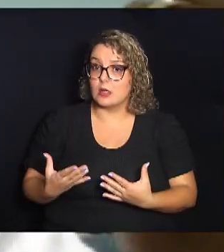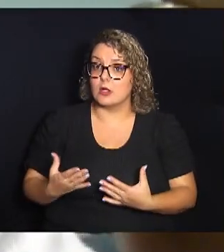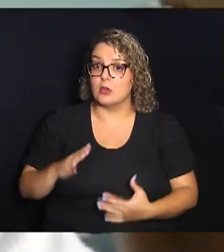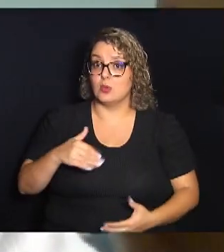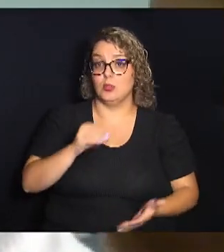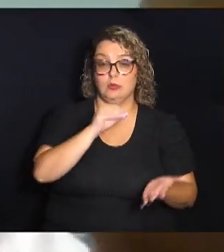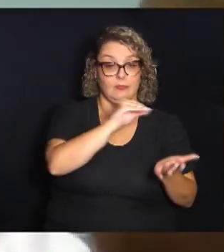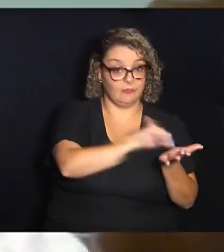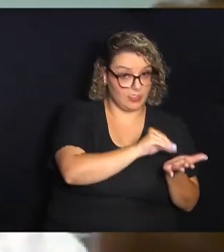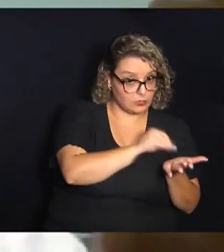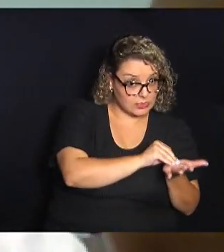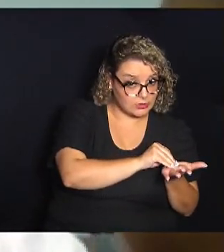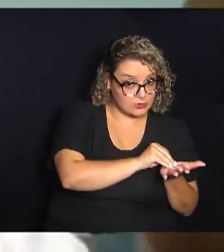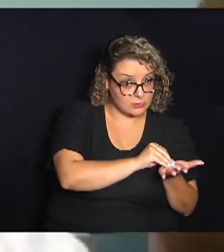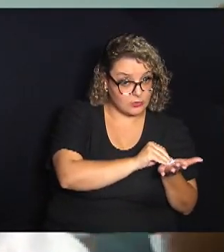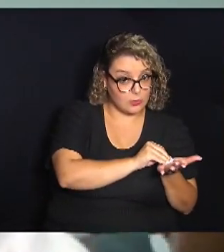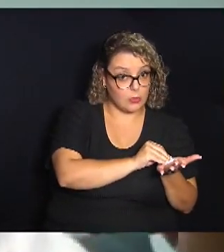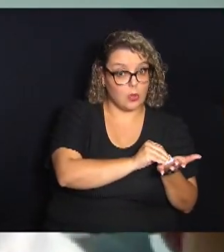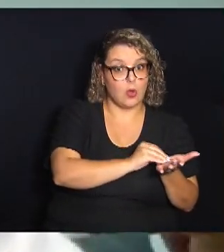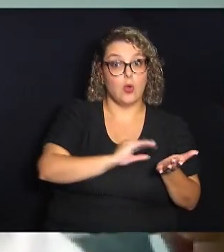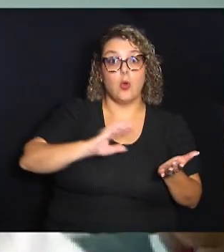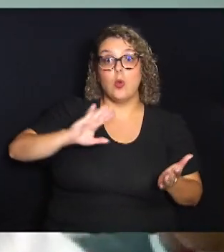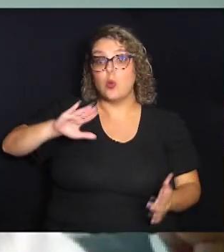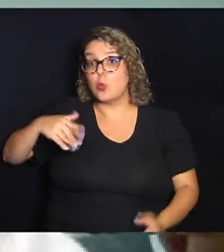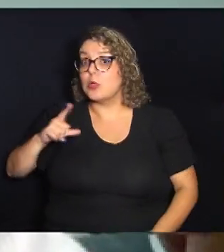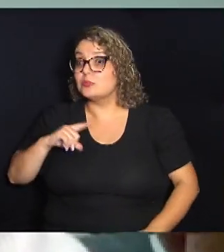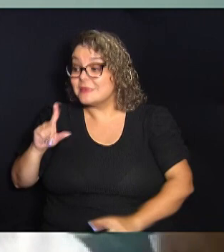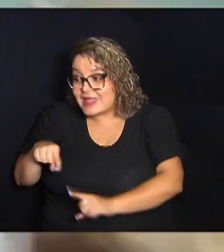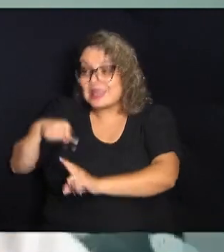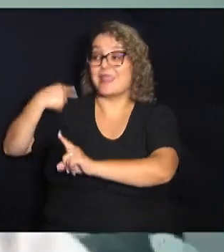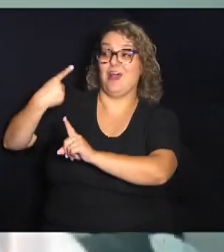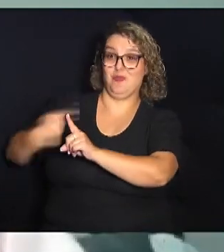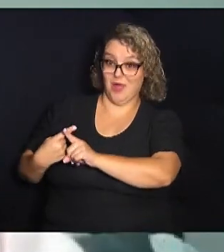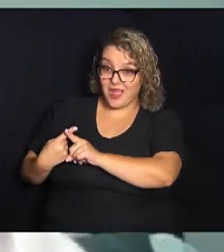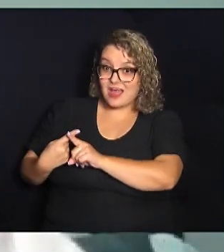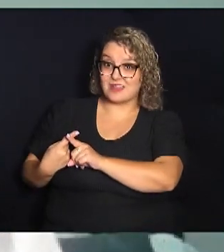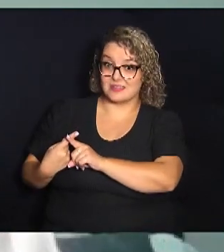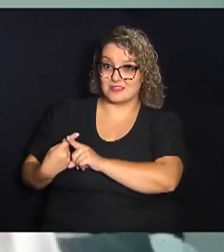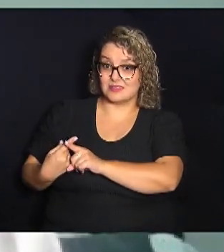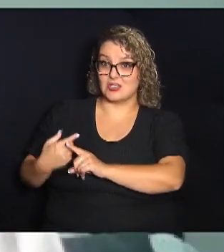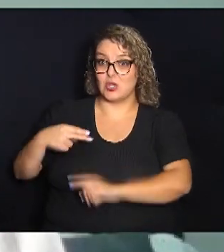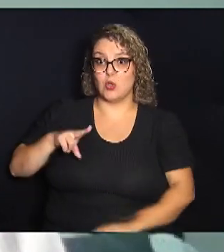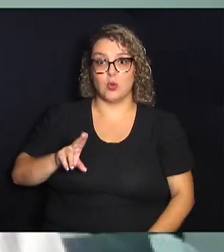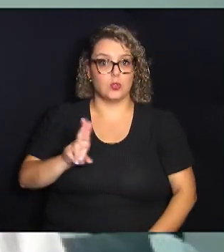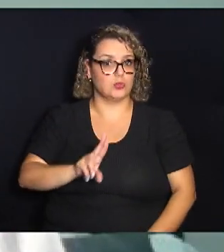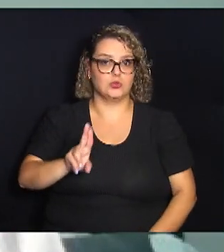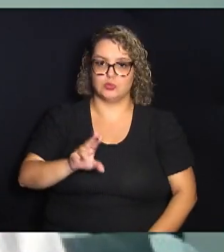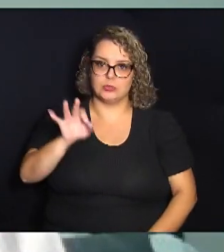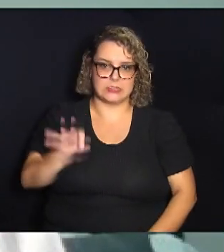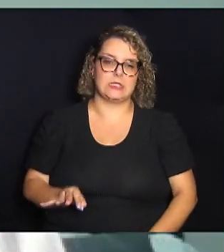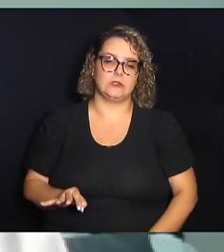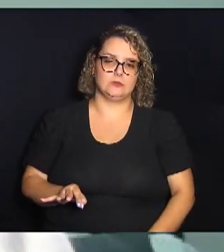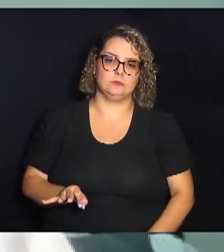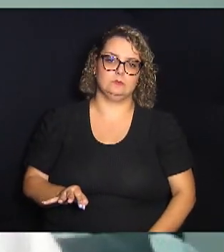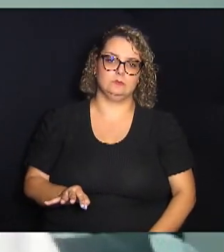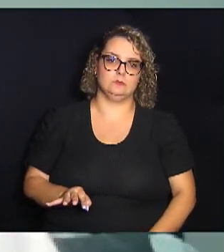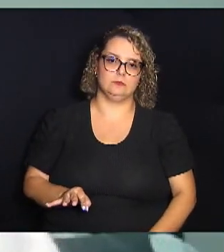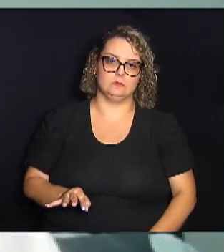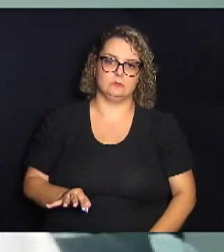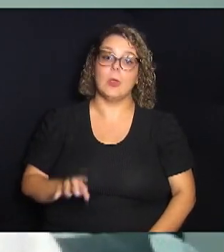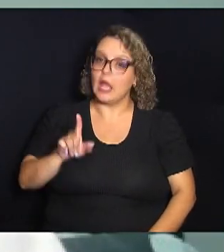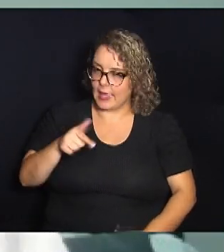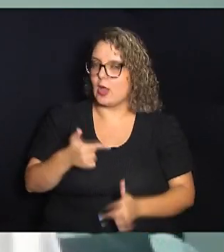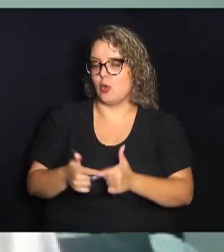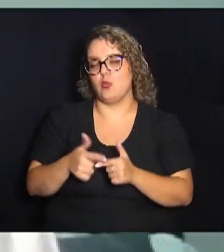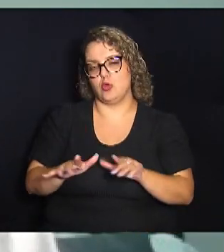falta, quando tem demais, ou quando você não usa a droga certa. É esse o